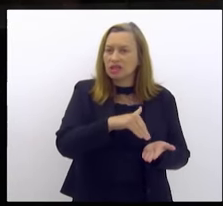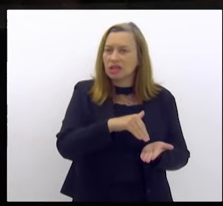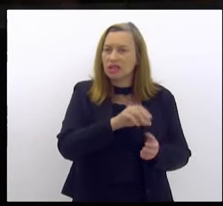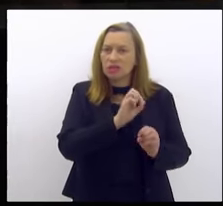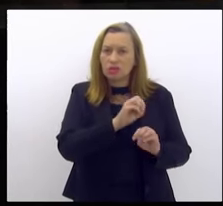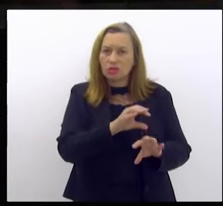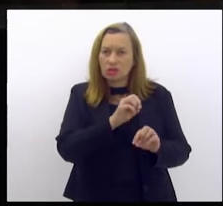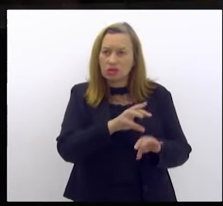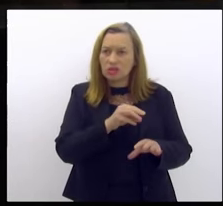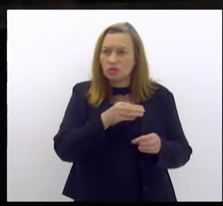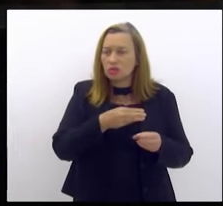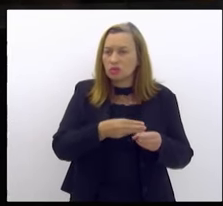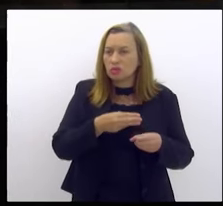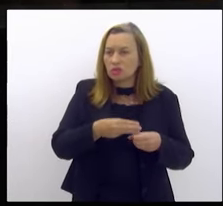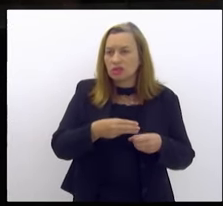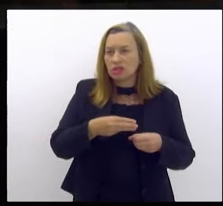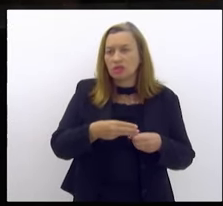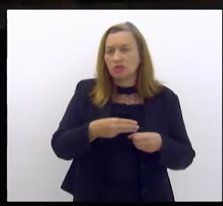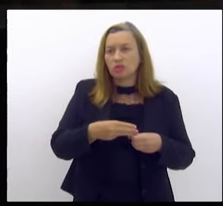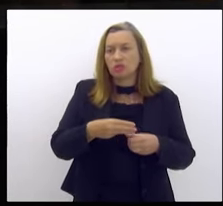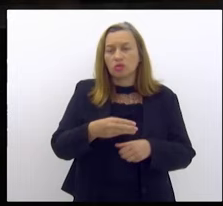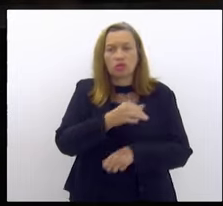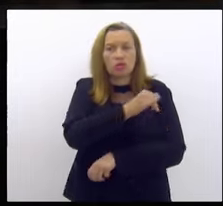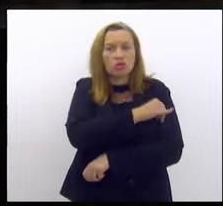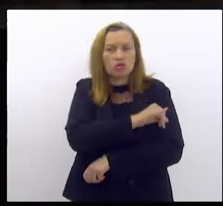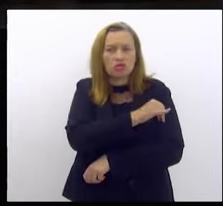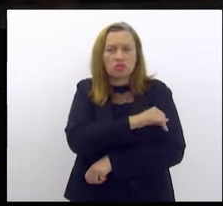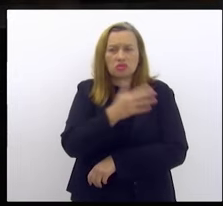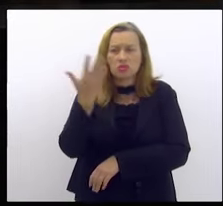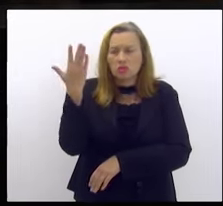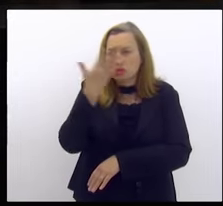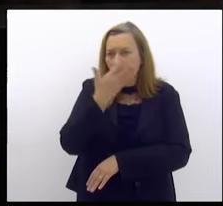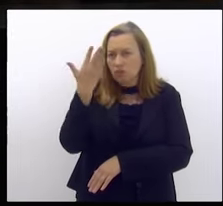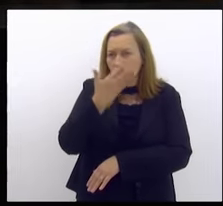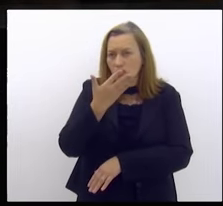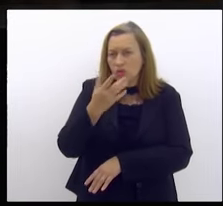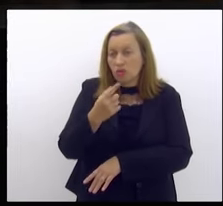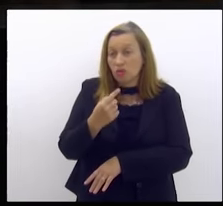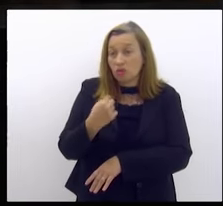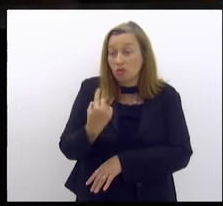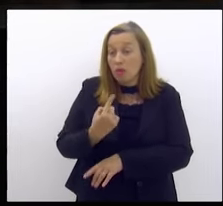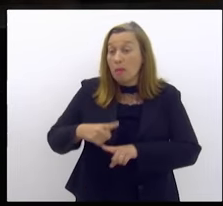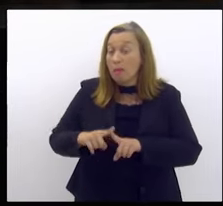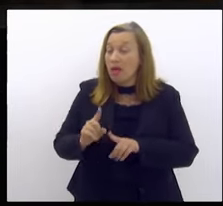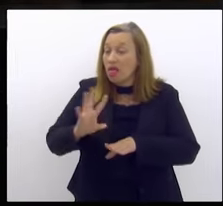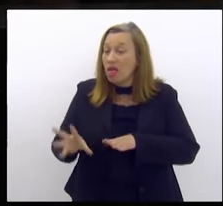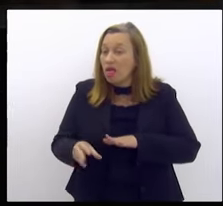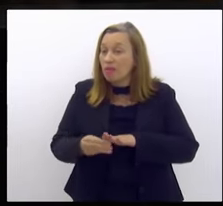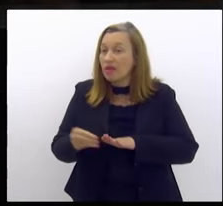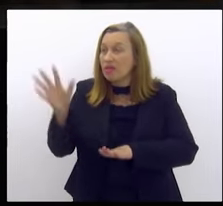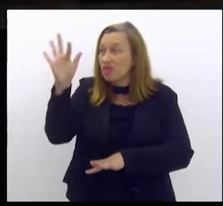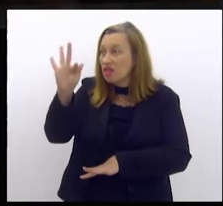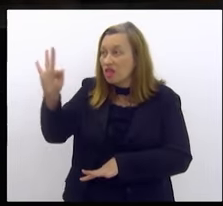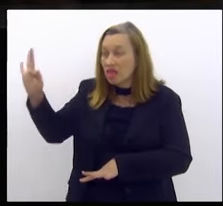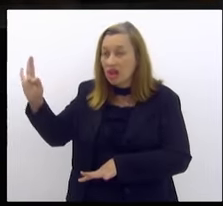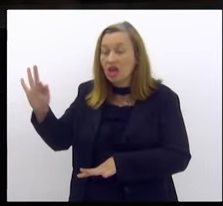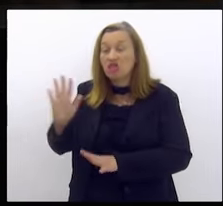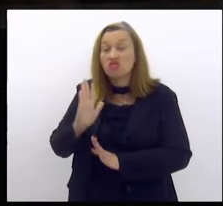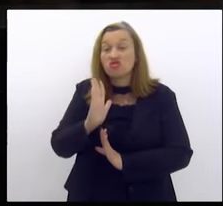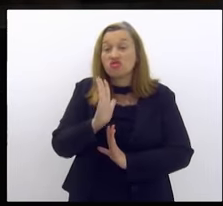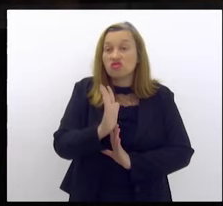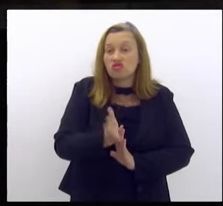do município da capital, não tendo em vista a gente, mas tendo em vista as emendas federais, já tinha o